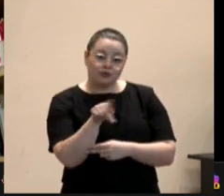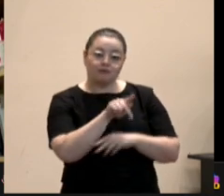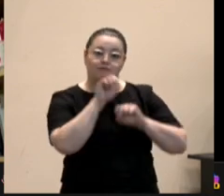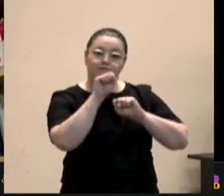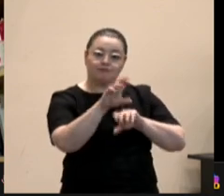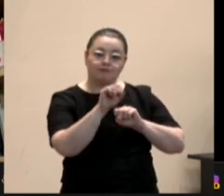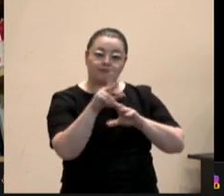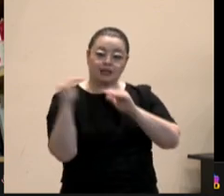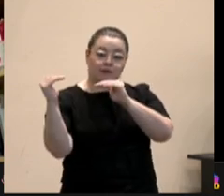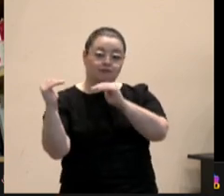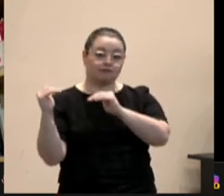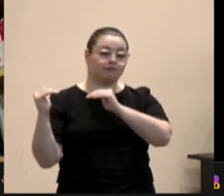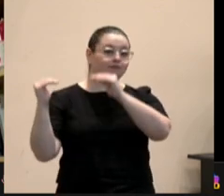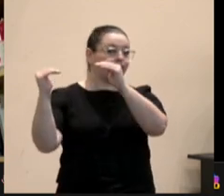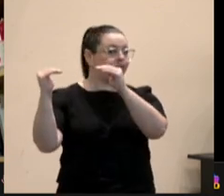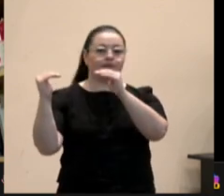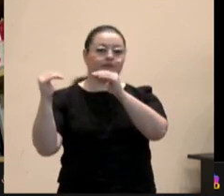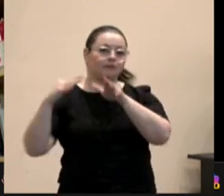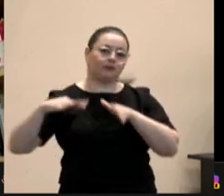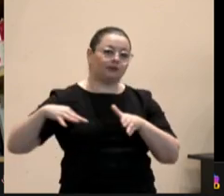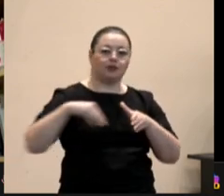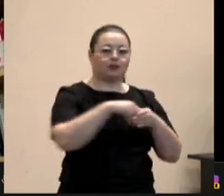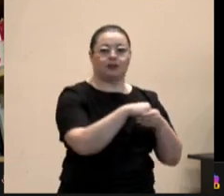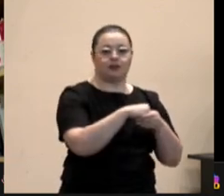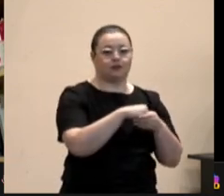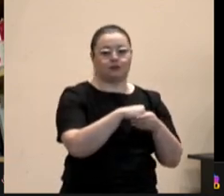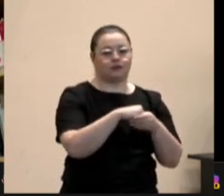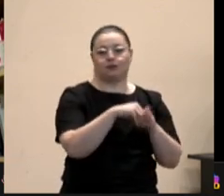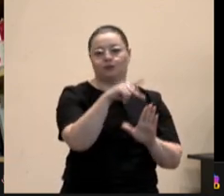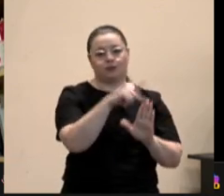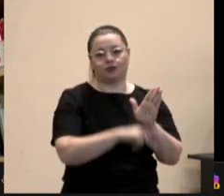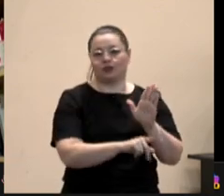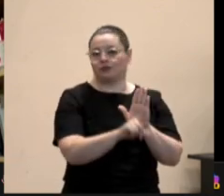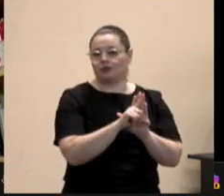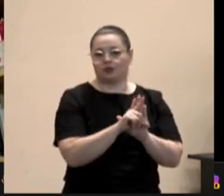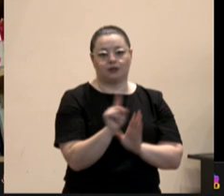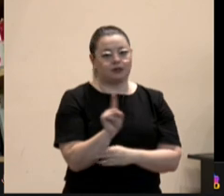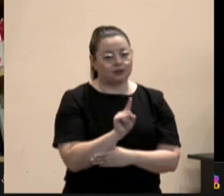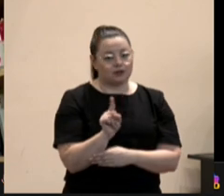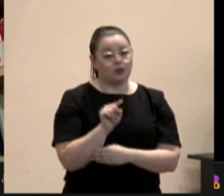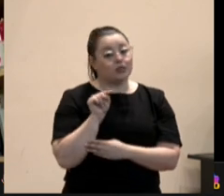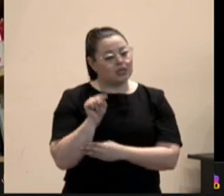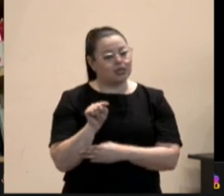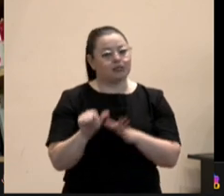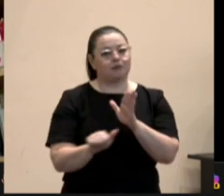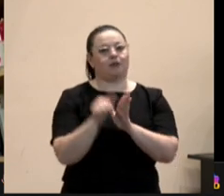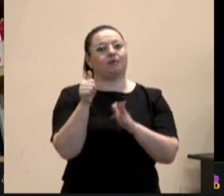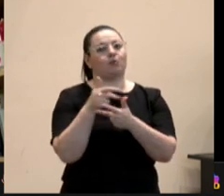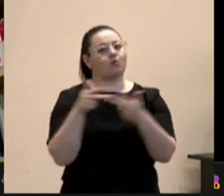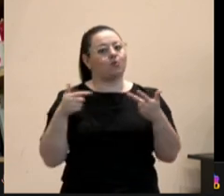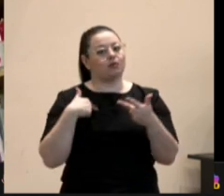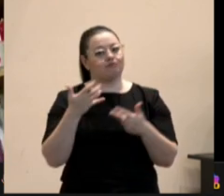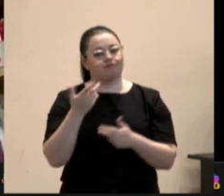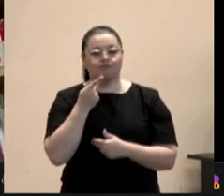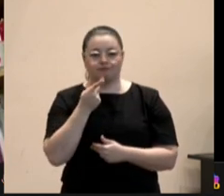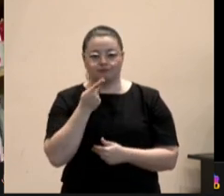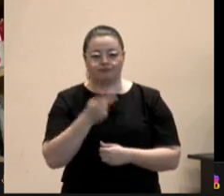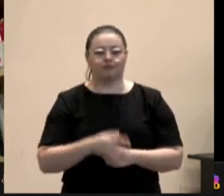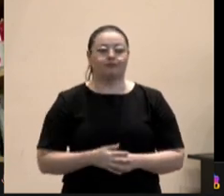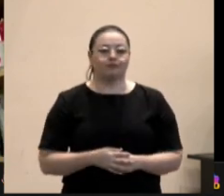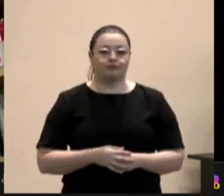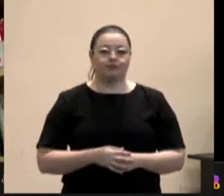não estão contemplados no projeto de lei. Esse é um primeiro ponto que eu gostaria de demarcar.